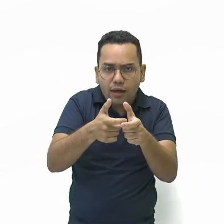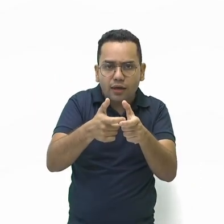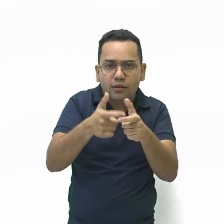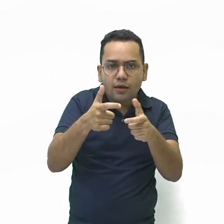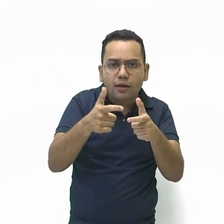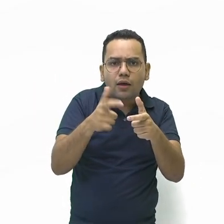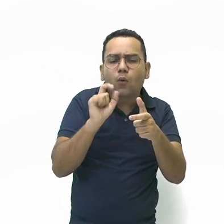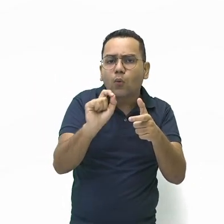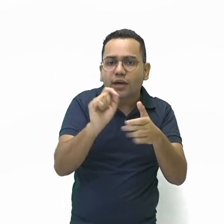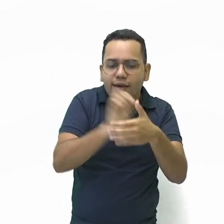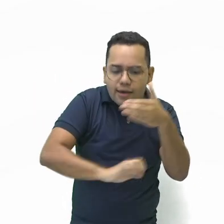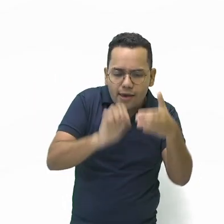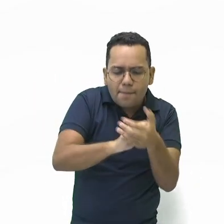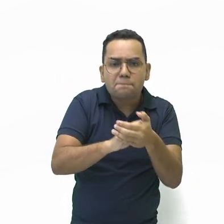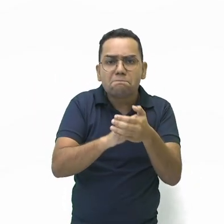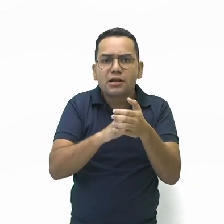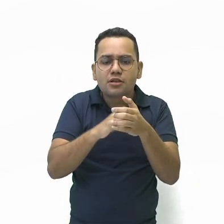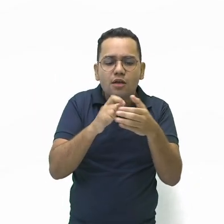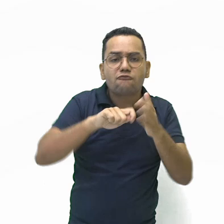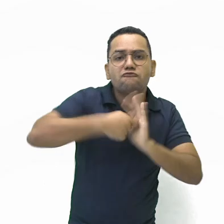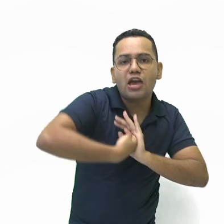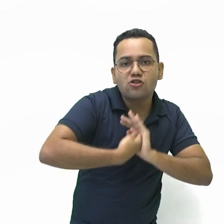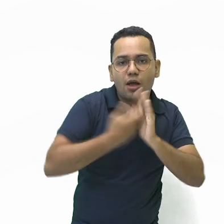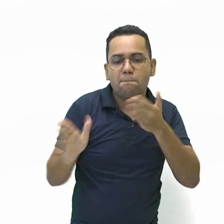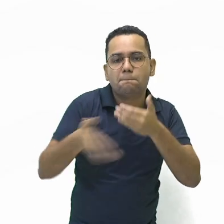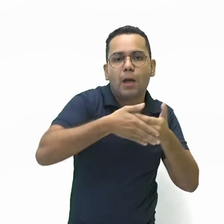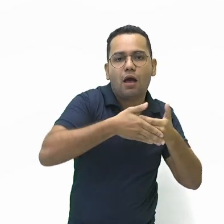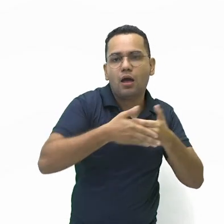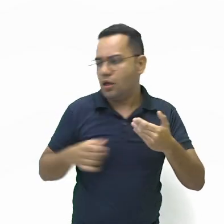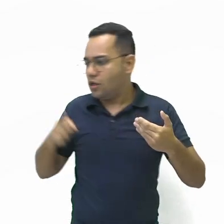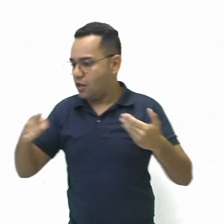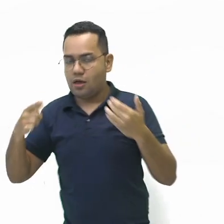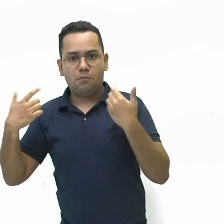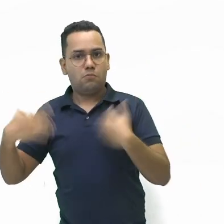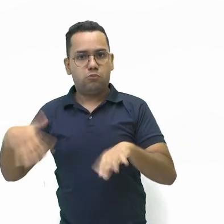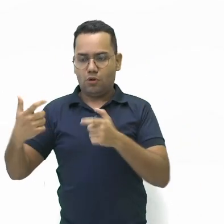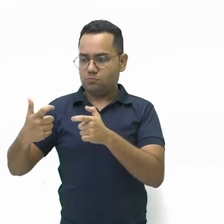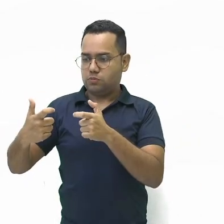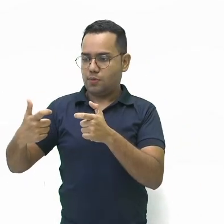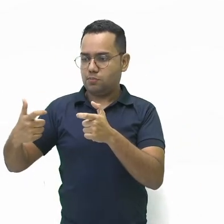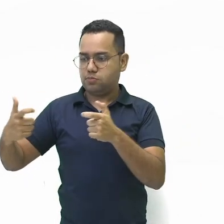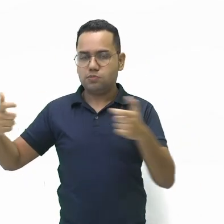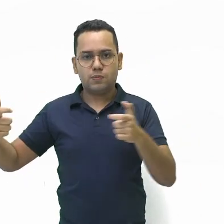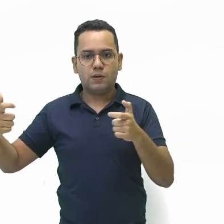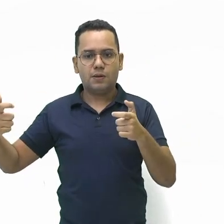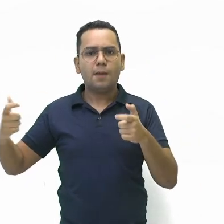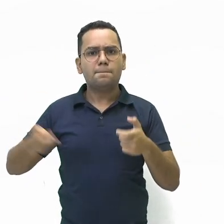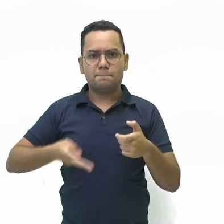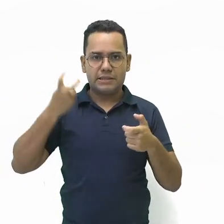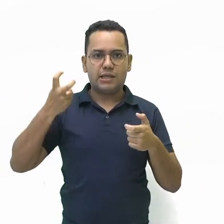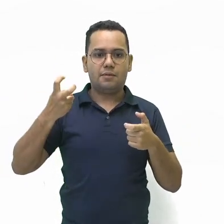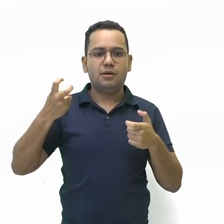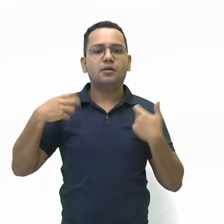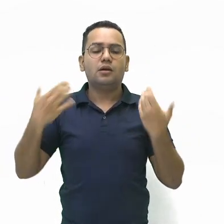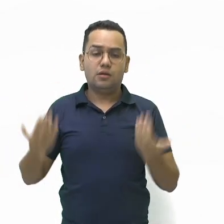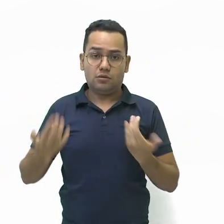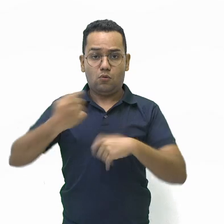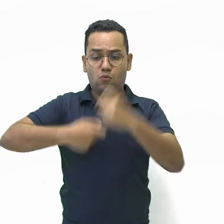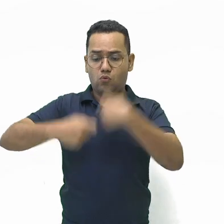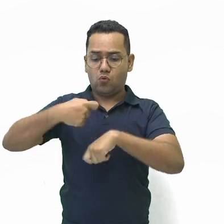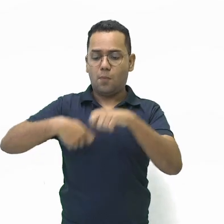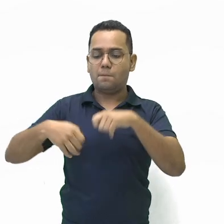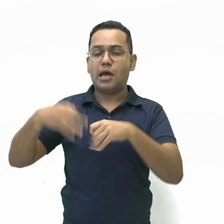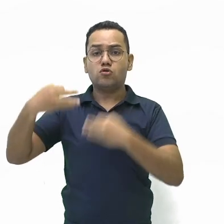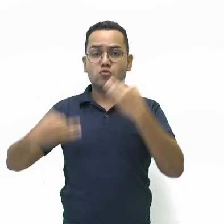com uma concorrência que não dá para ser vencida, né? Então a questão do fair trade, do comércio justo, também é importante